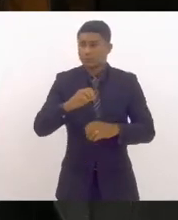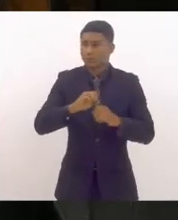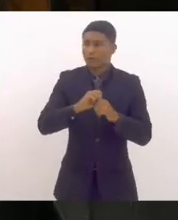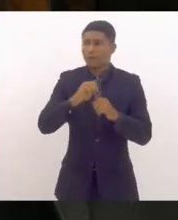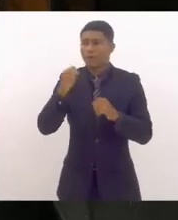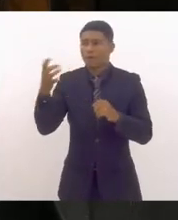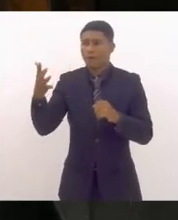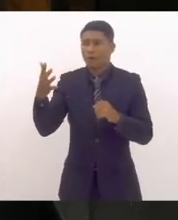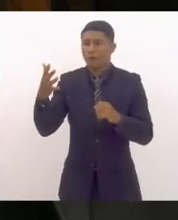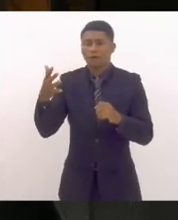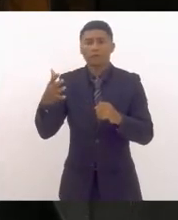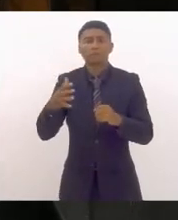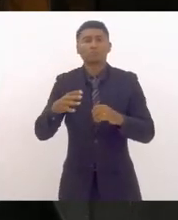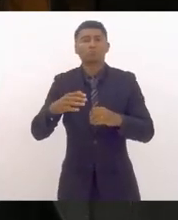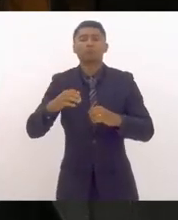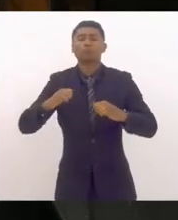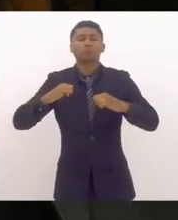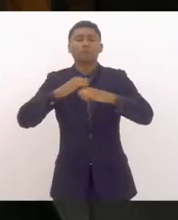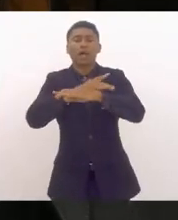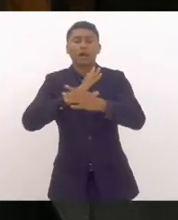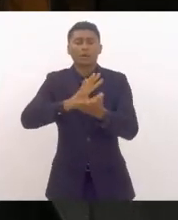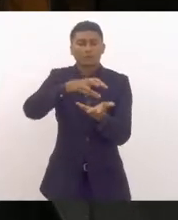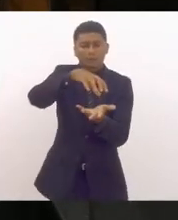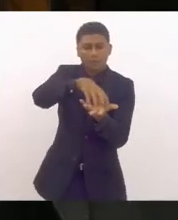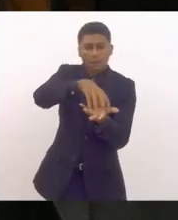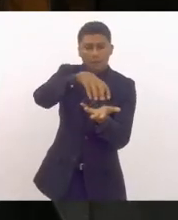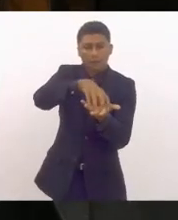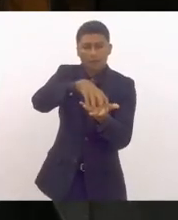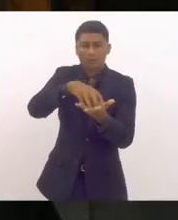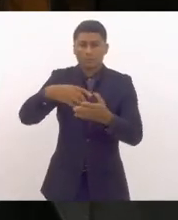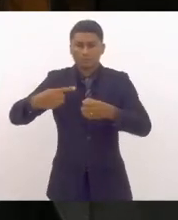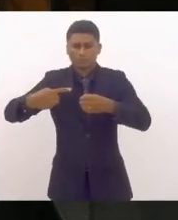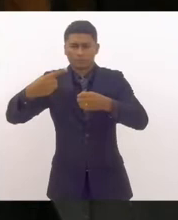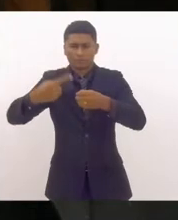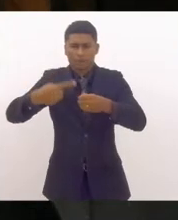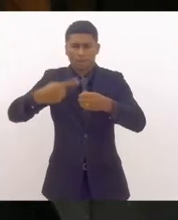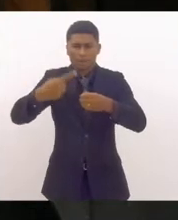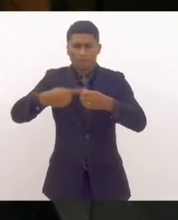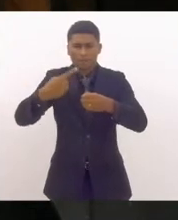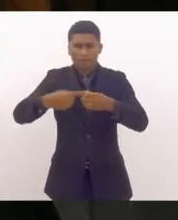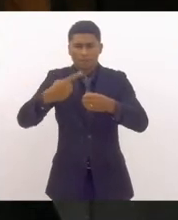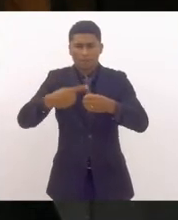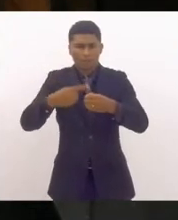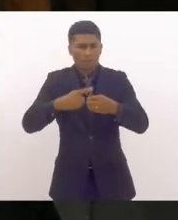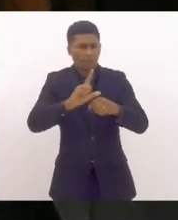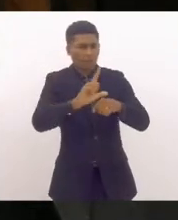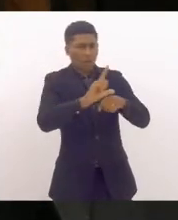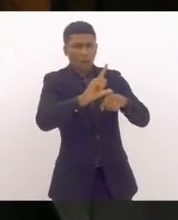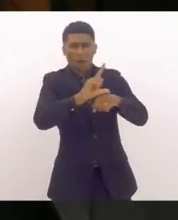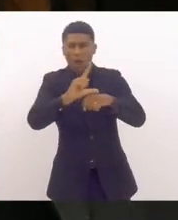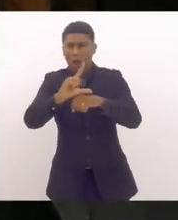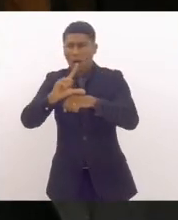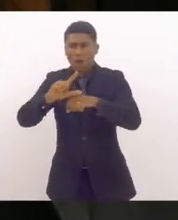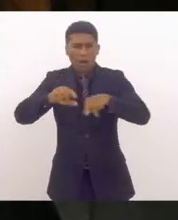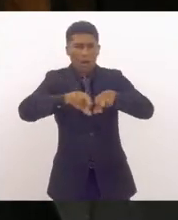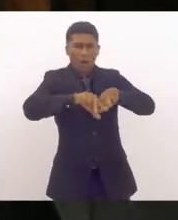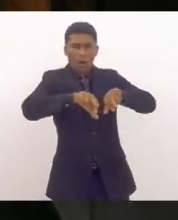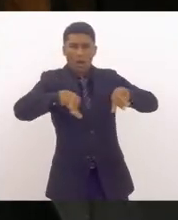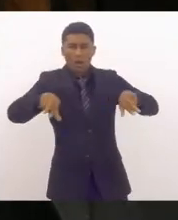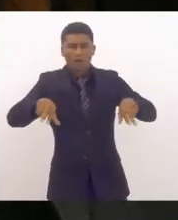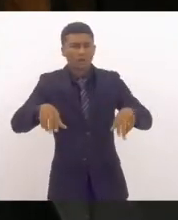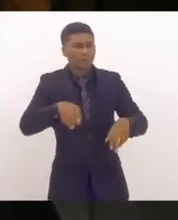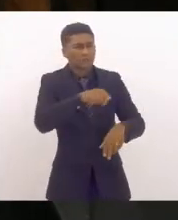do centro das cidades nos bairros com maior digamos de lá mesmo comercial é